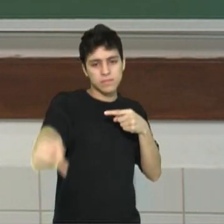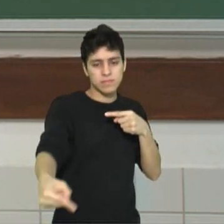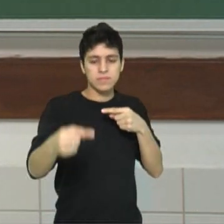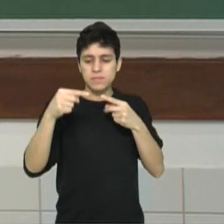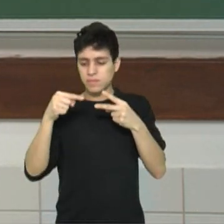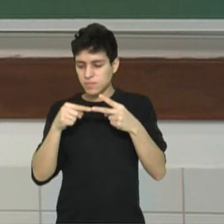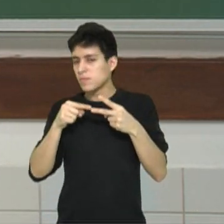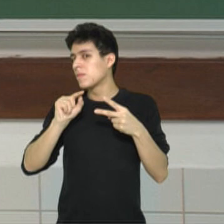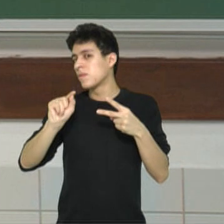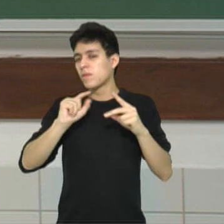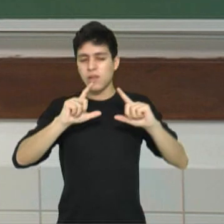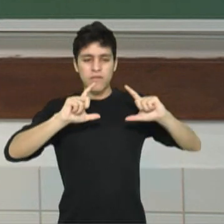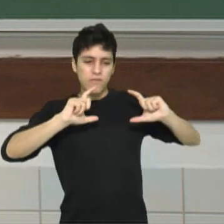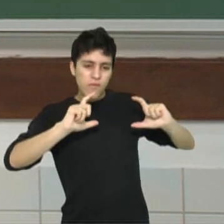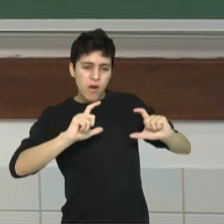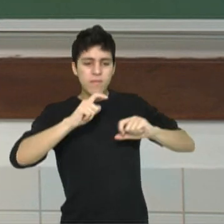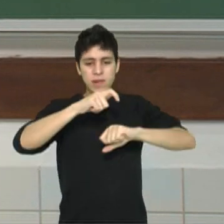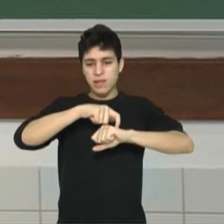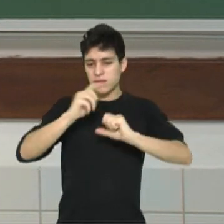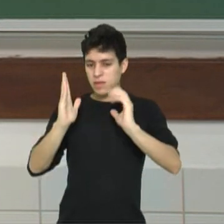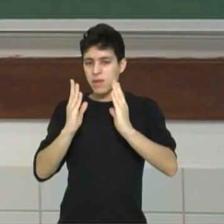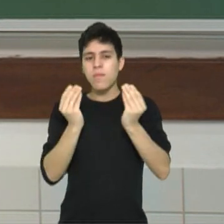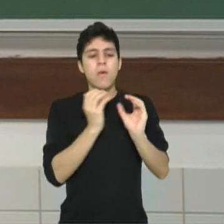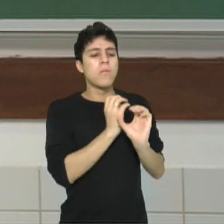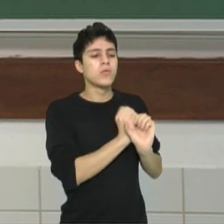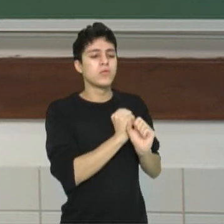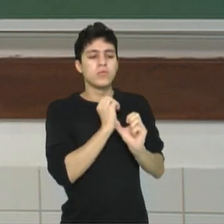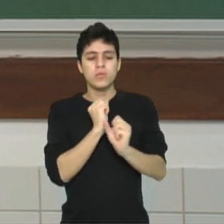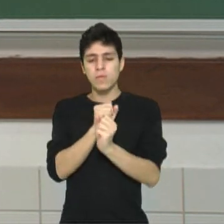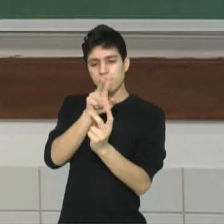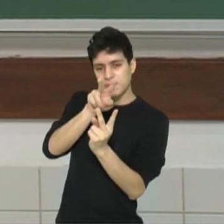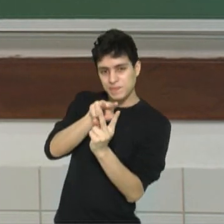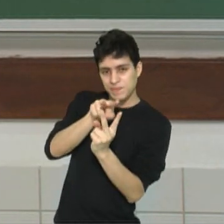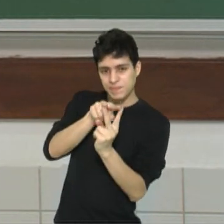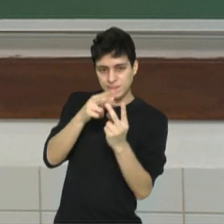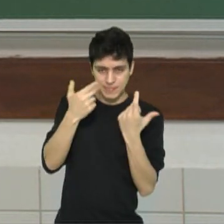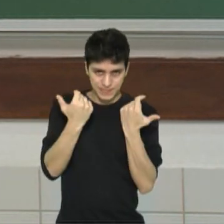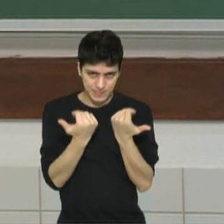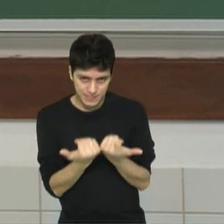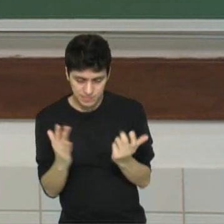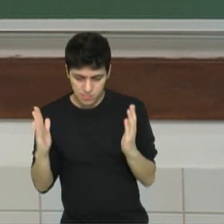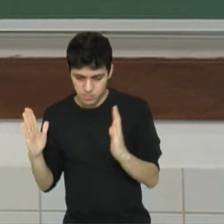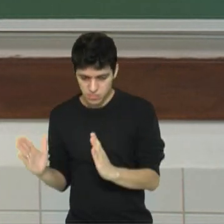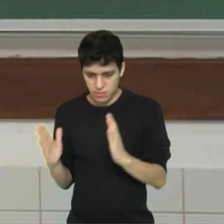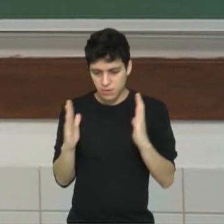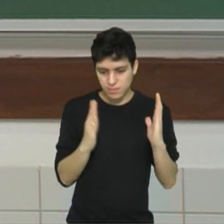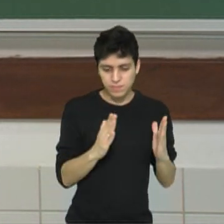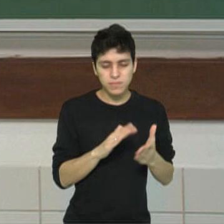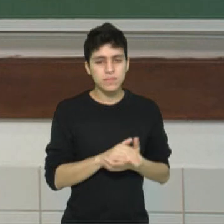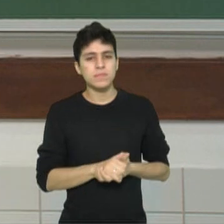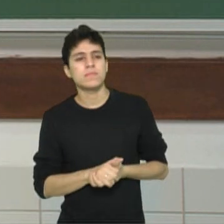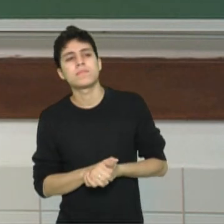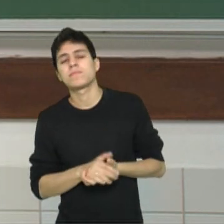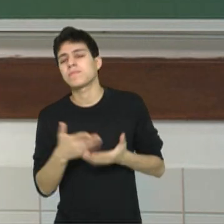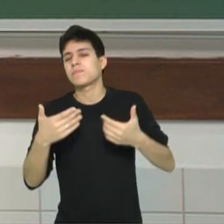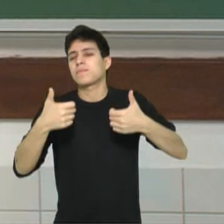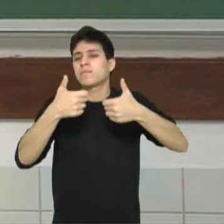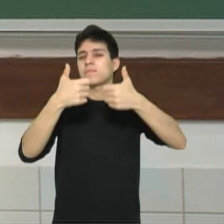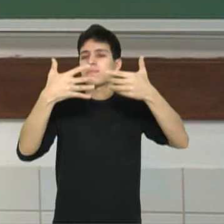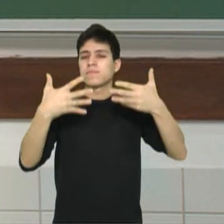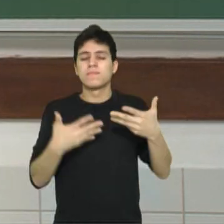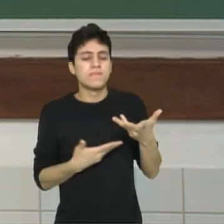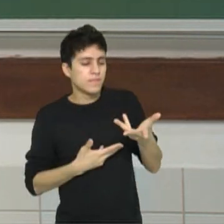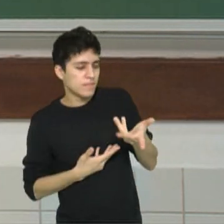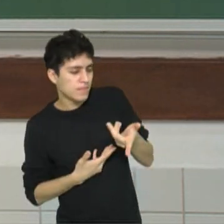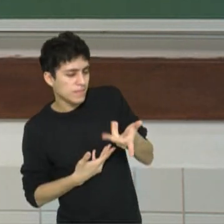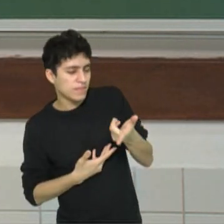e fórmula do intervalo de tempo, tá? E aí, então, nós vamos falar, né, de velocidade.